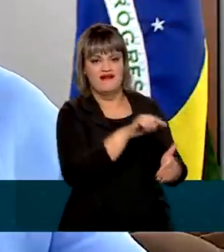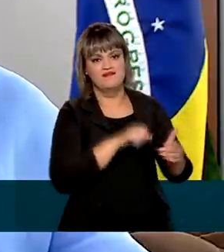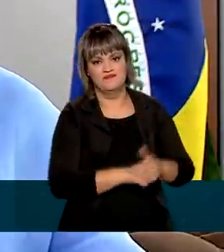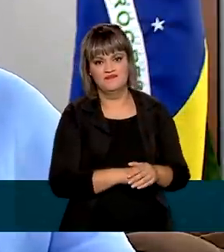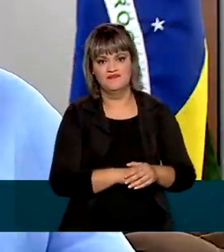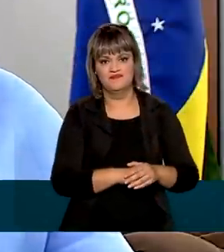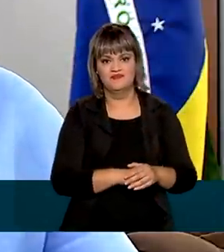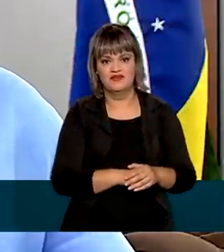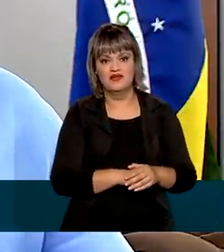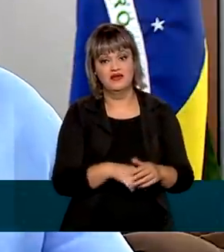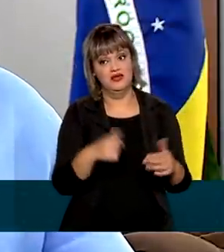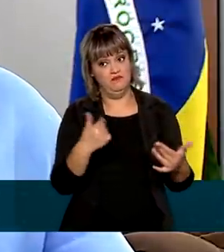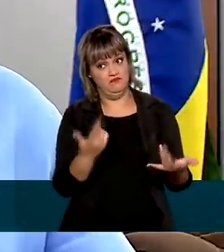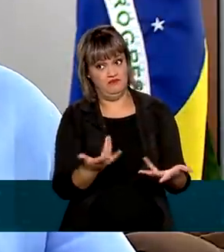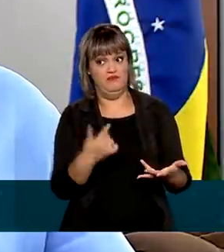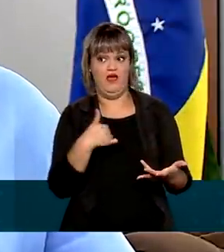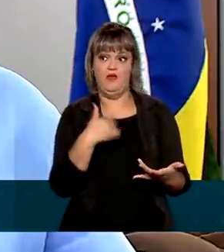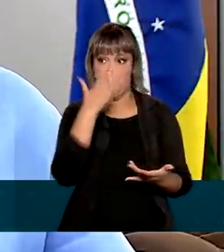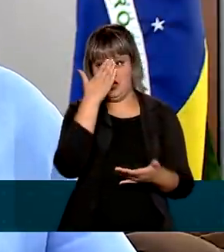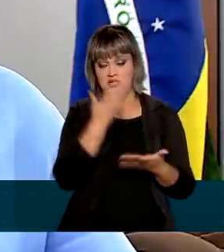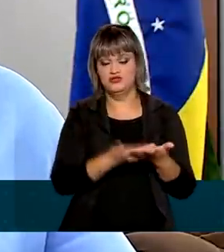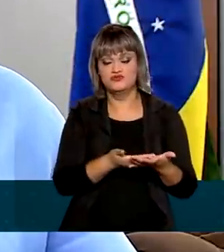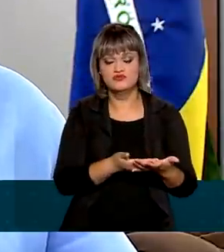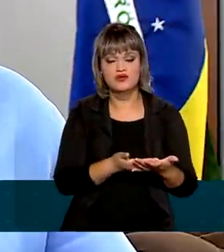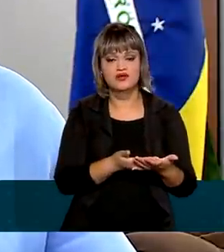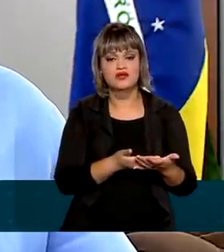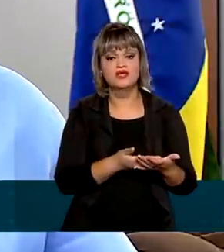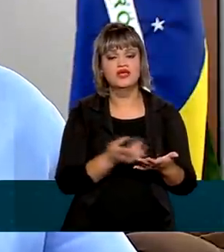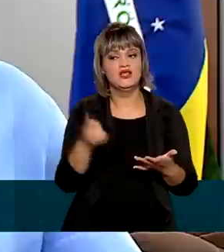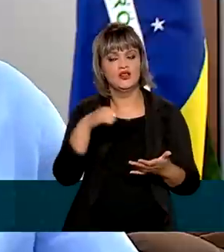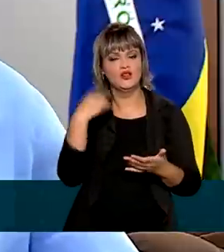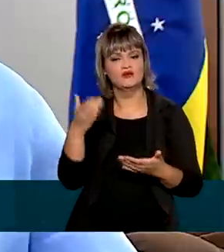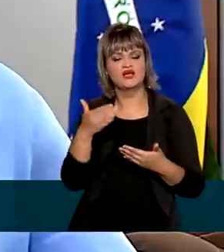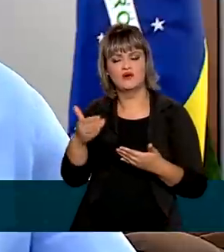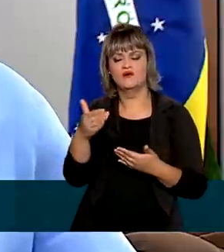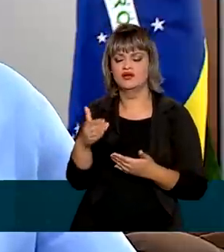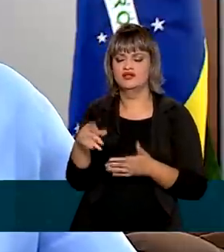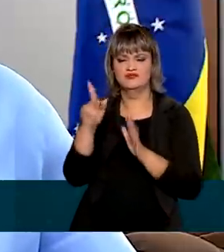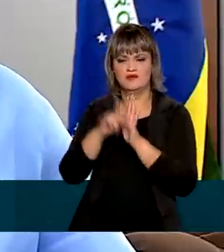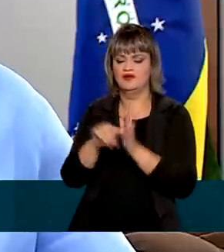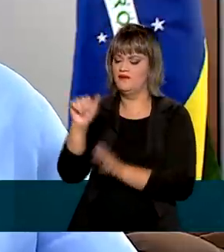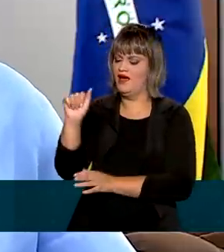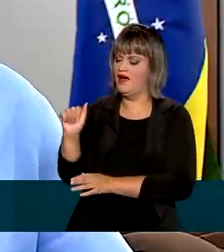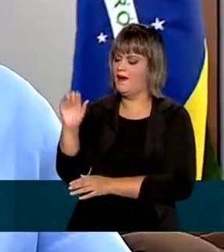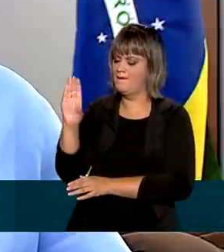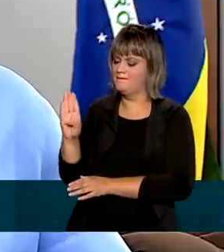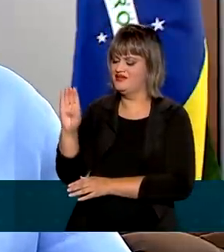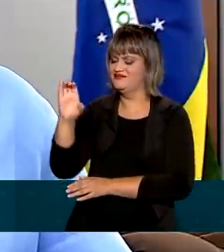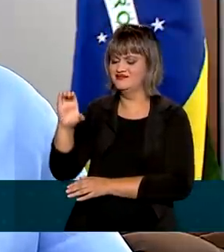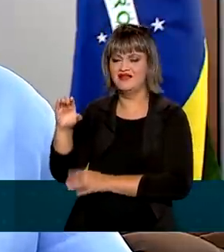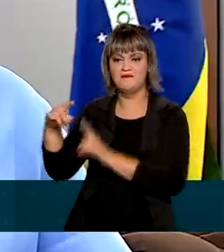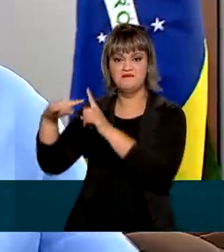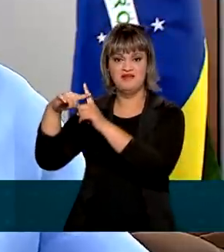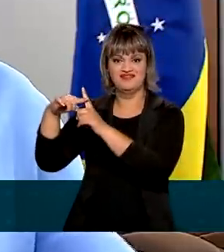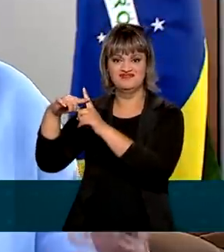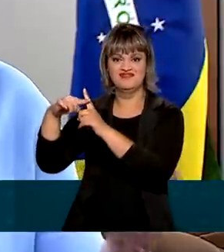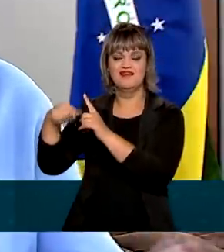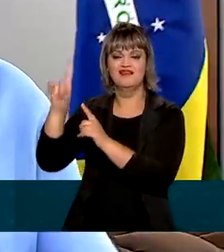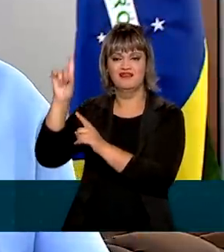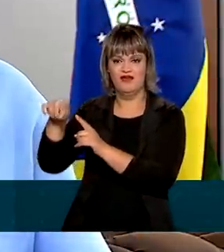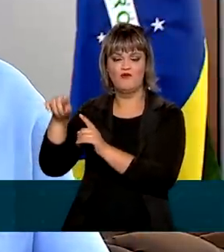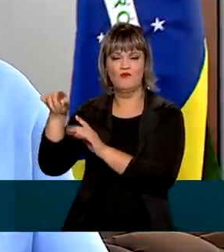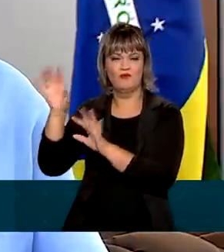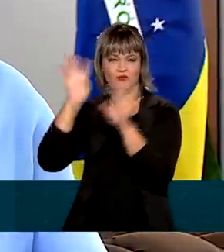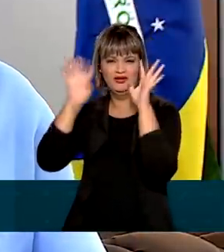então eu acho que nós teremos agora no ABC mais que foi o novo plano deste